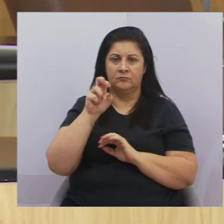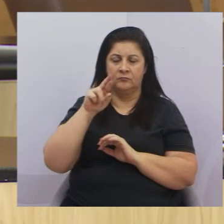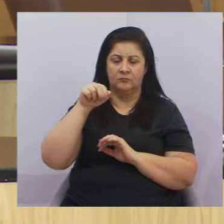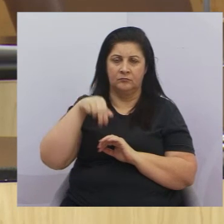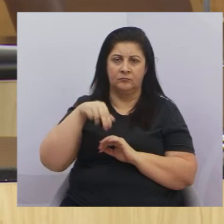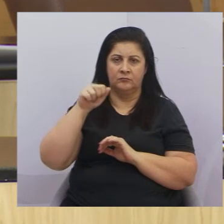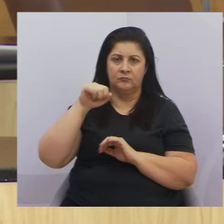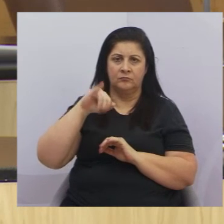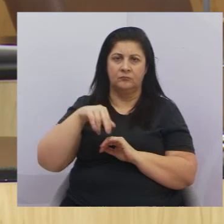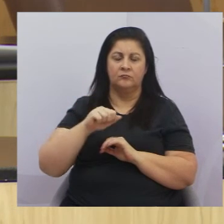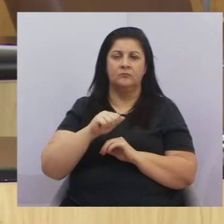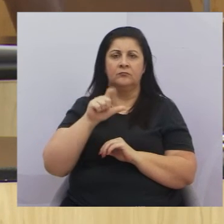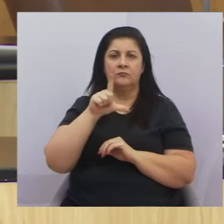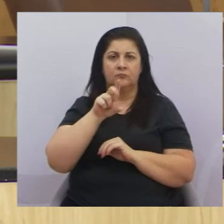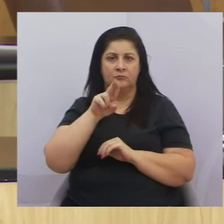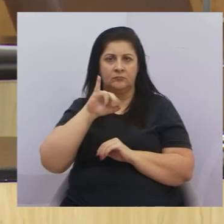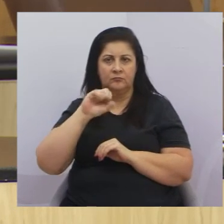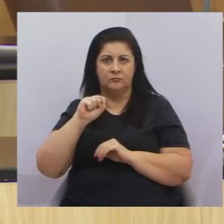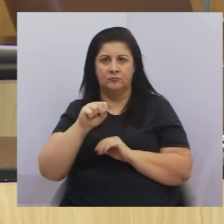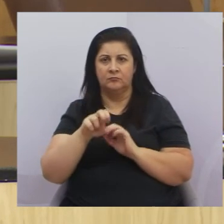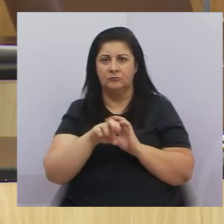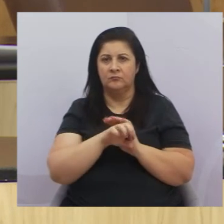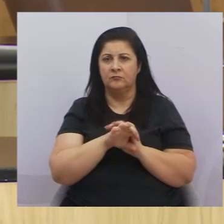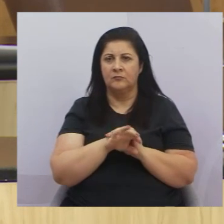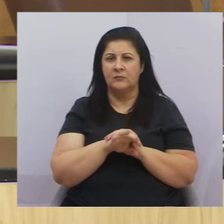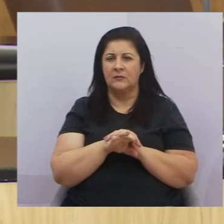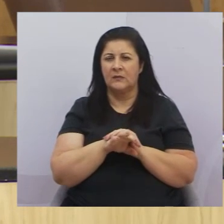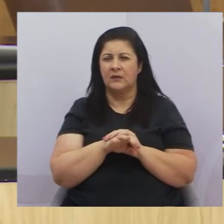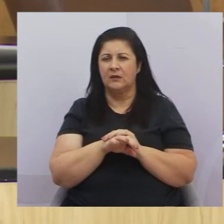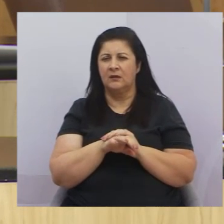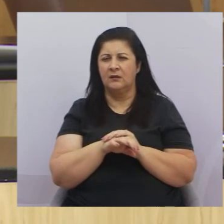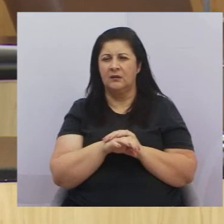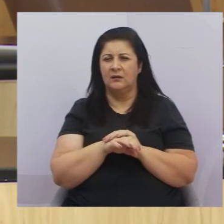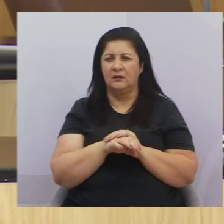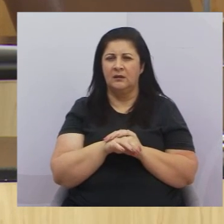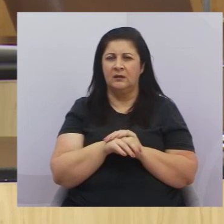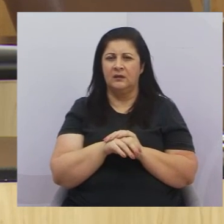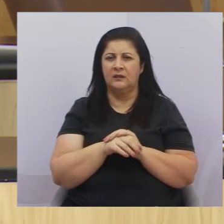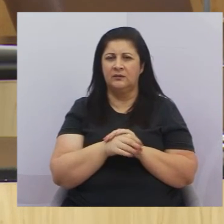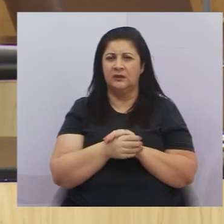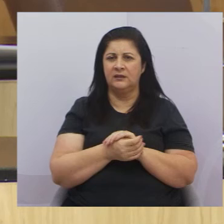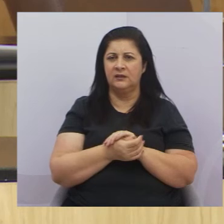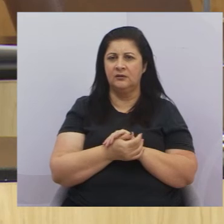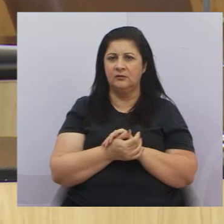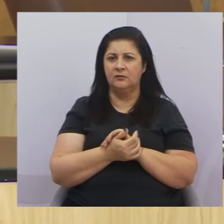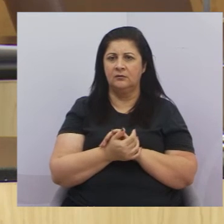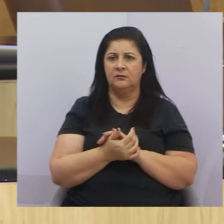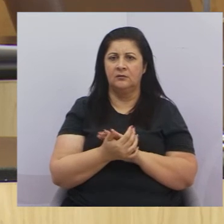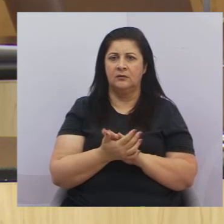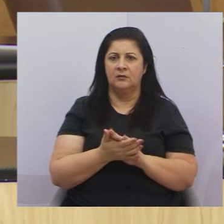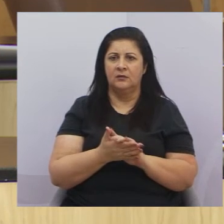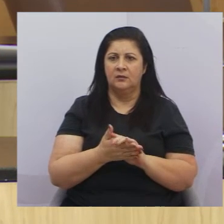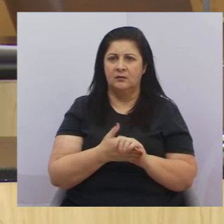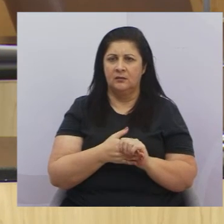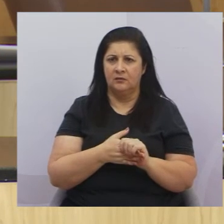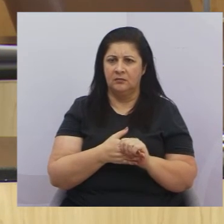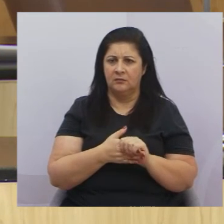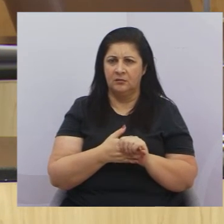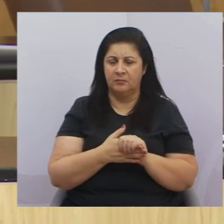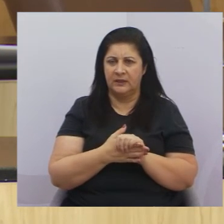5 indicações. Maria Amélia, 6 indicações. Paulinho do Esporte, 1 indicação, 3